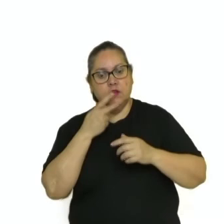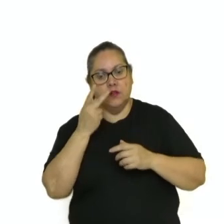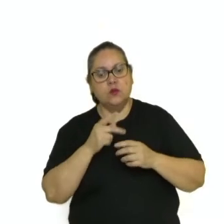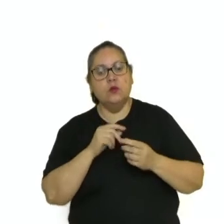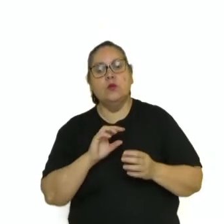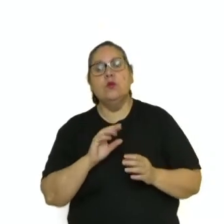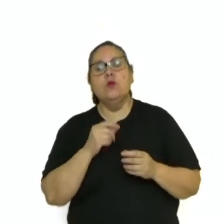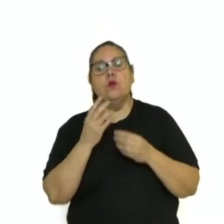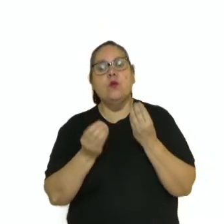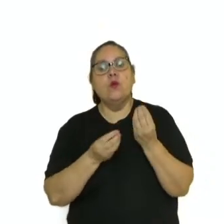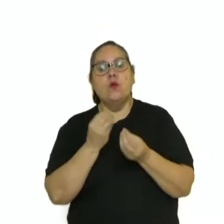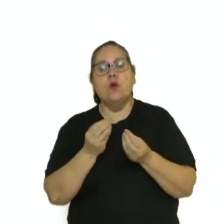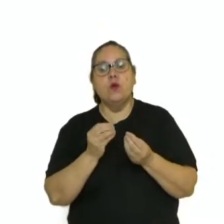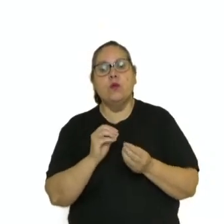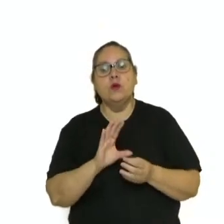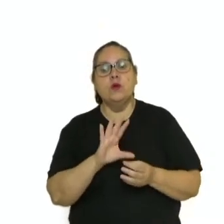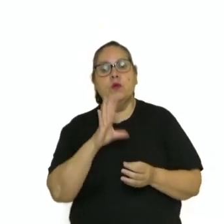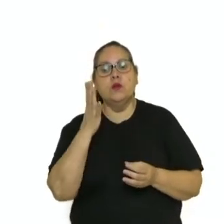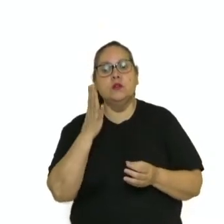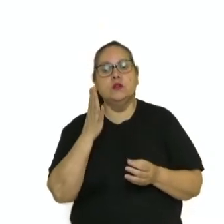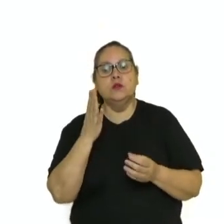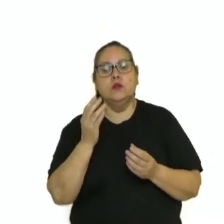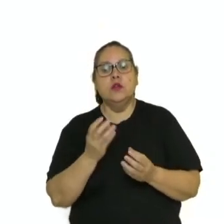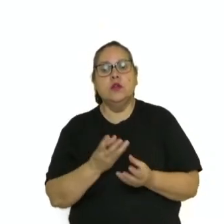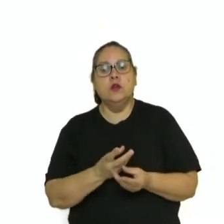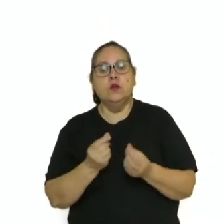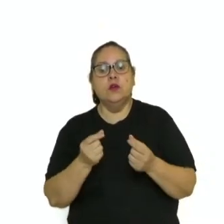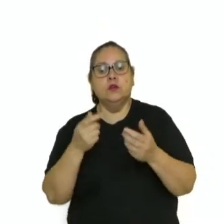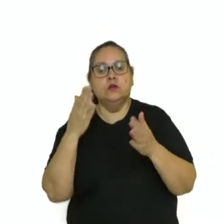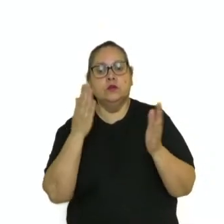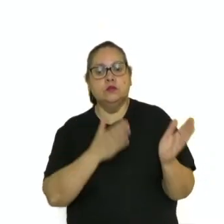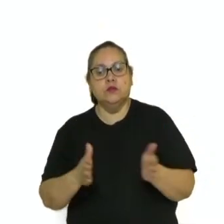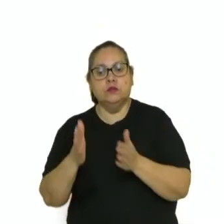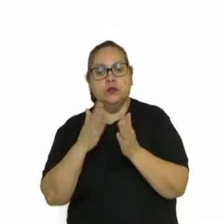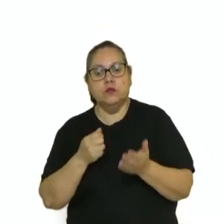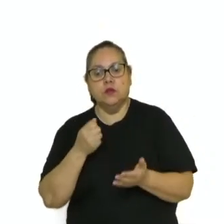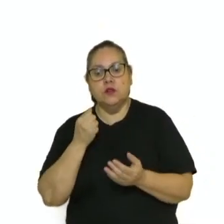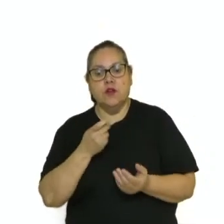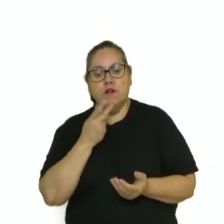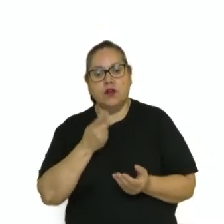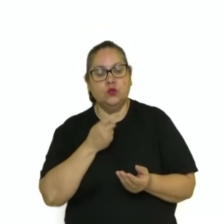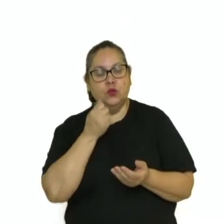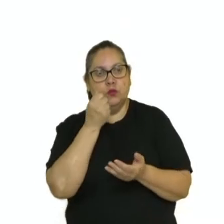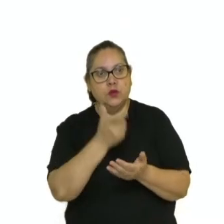como, quando, quanto e onde produzir, estabelecendo o preço e as